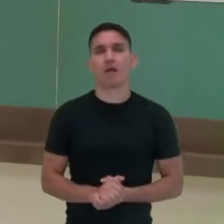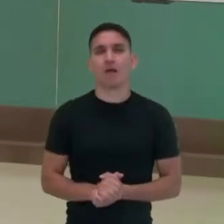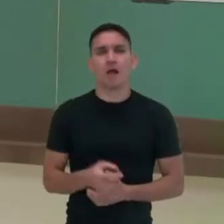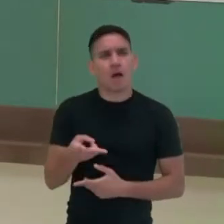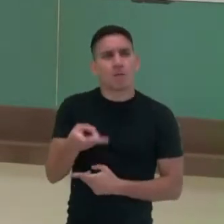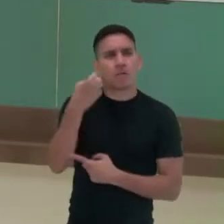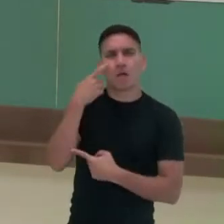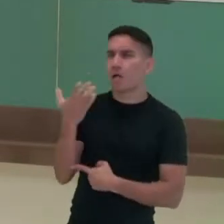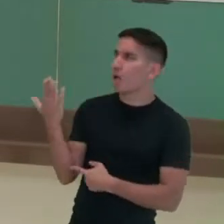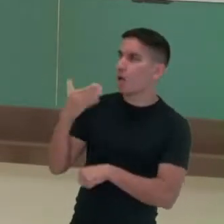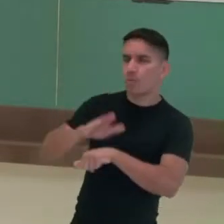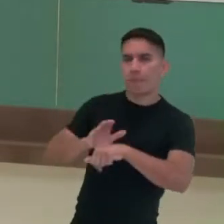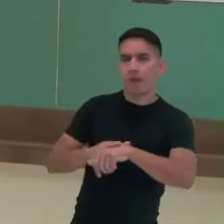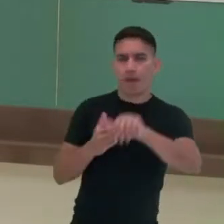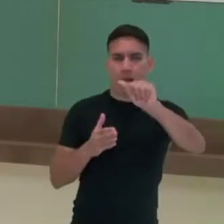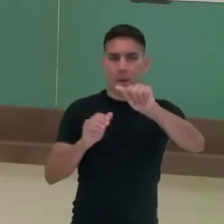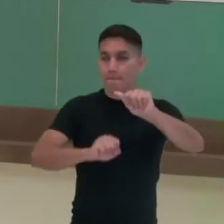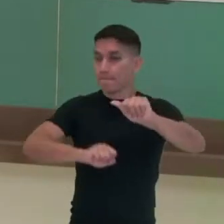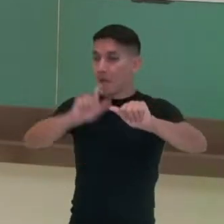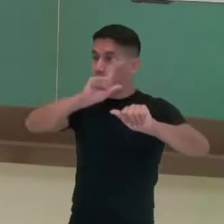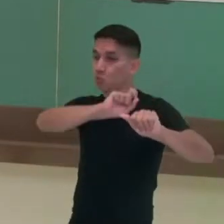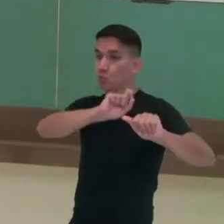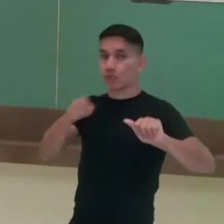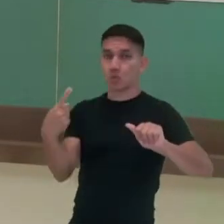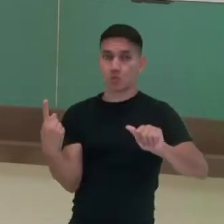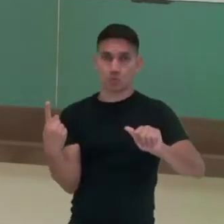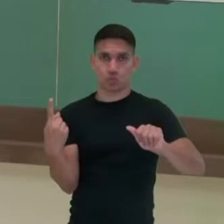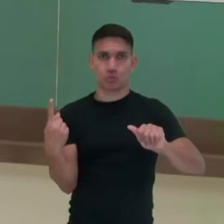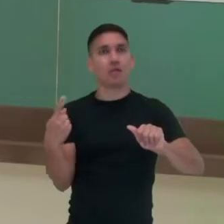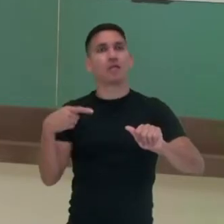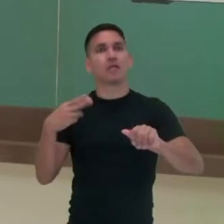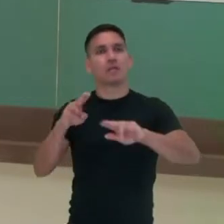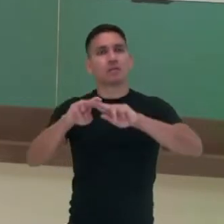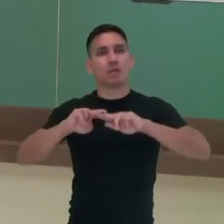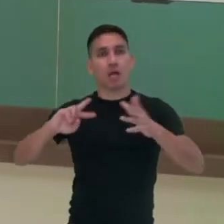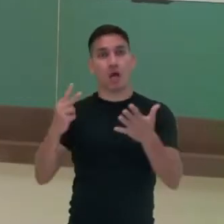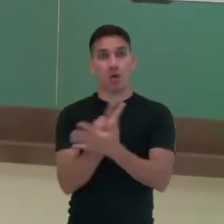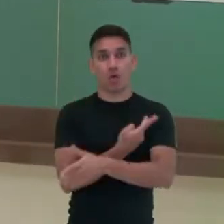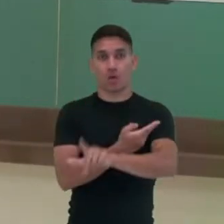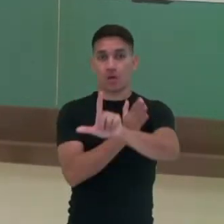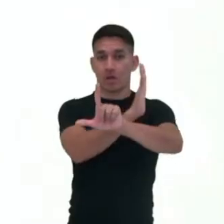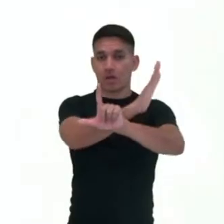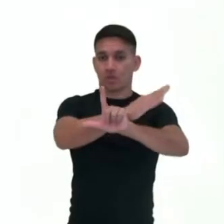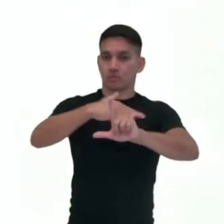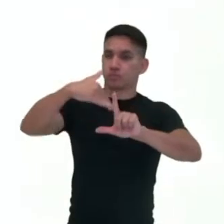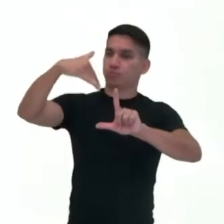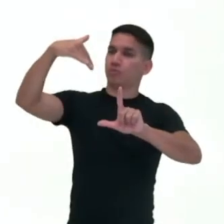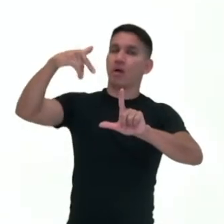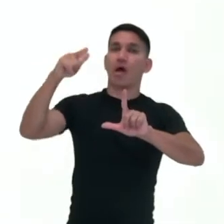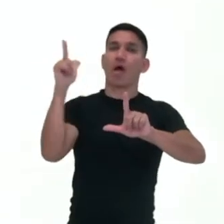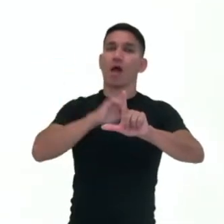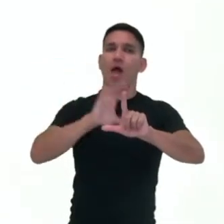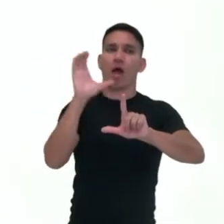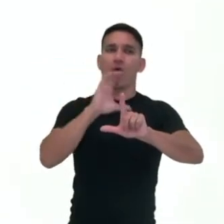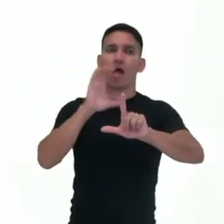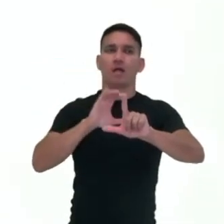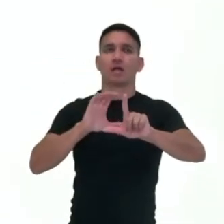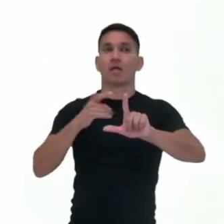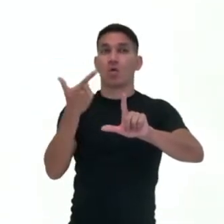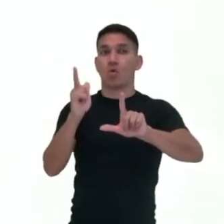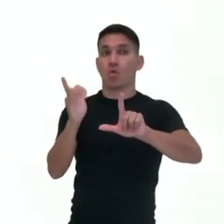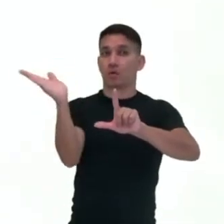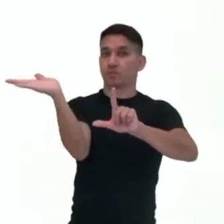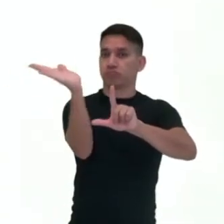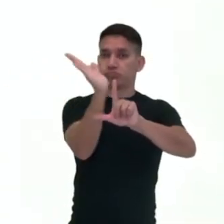o meu a é maior do que 1, a minha curva exponencial, ela cresce rapidamente, enquanto que a minha